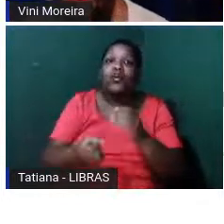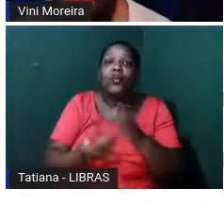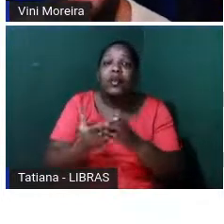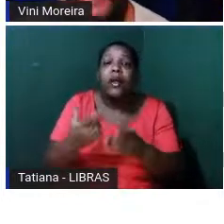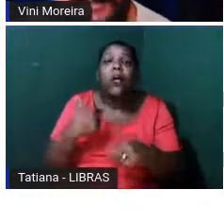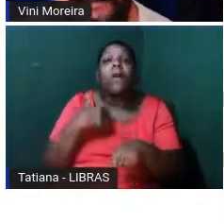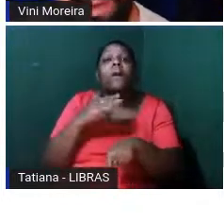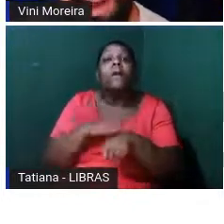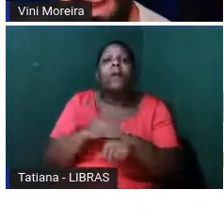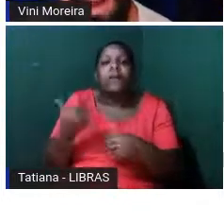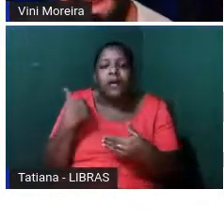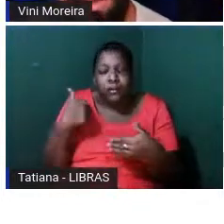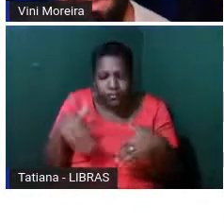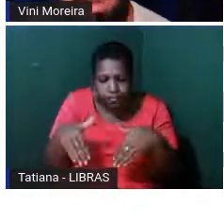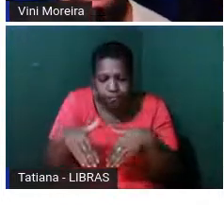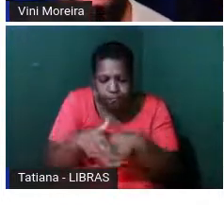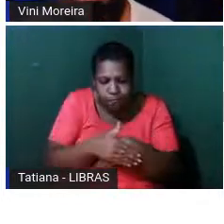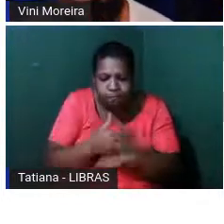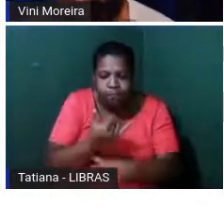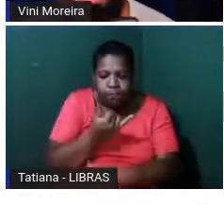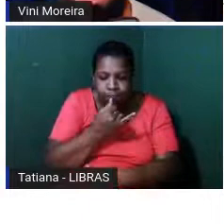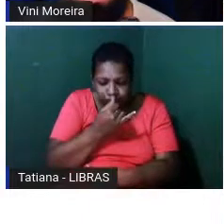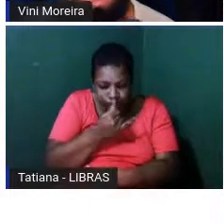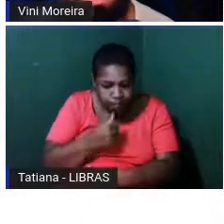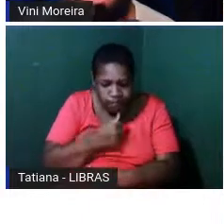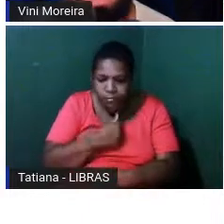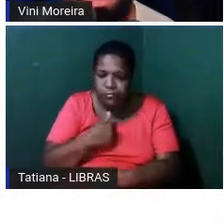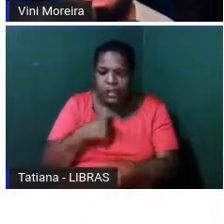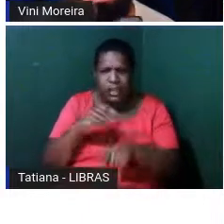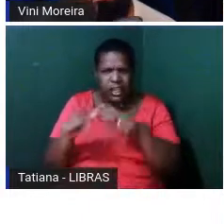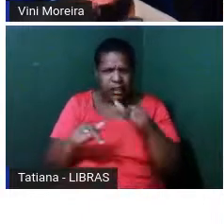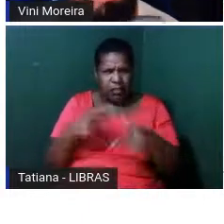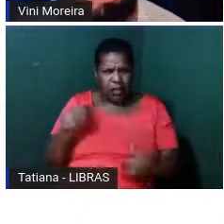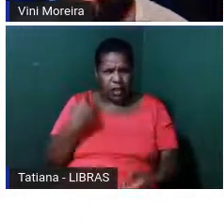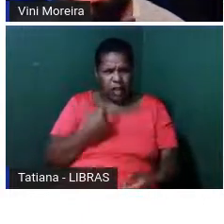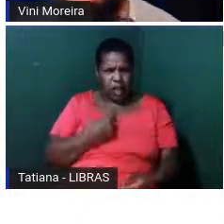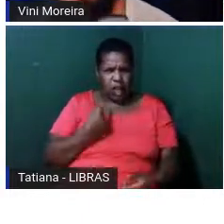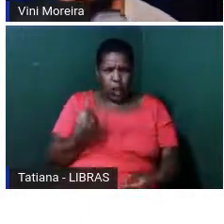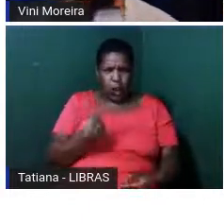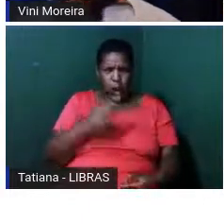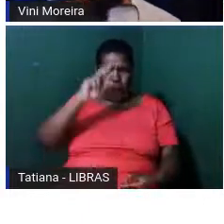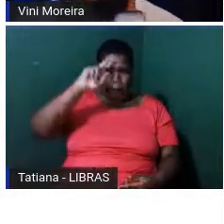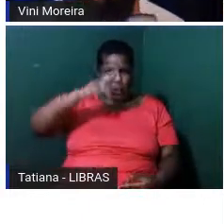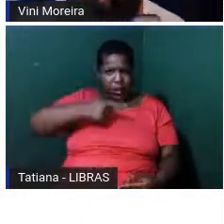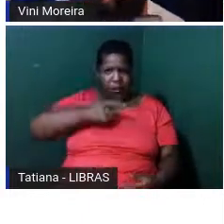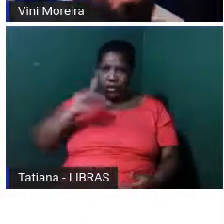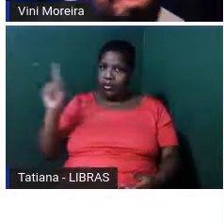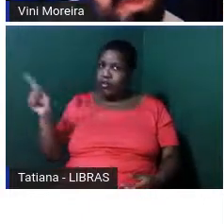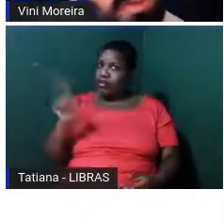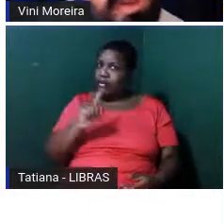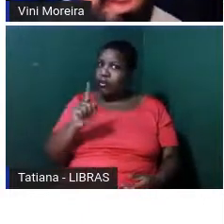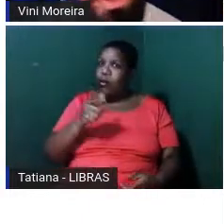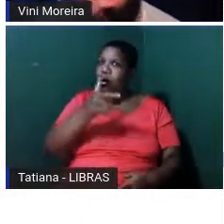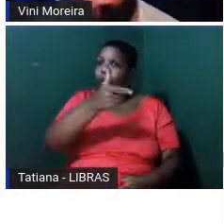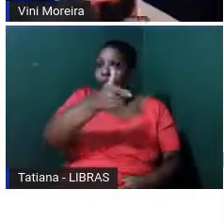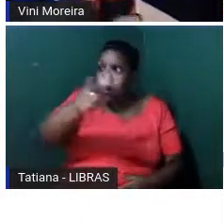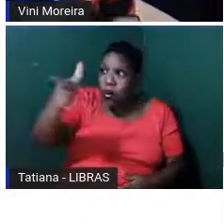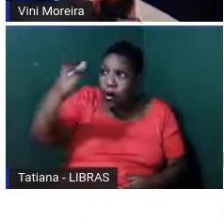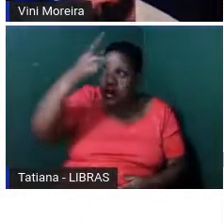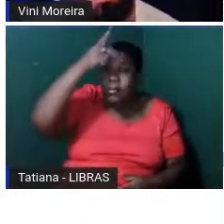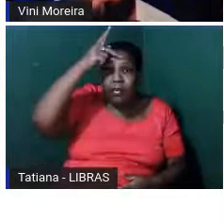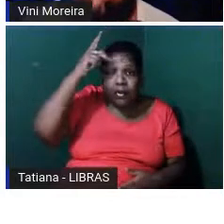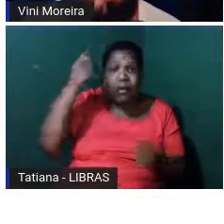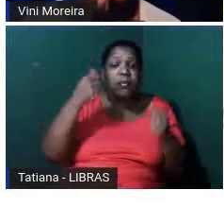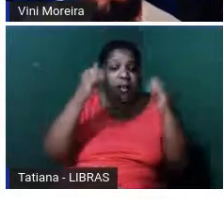de humildade de saber que a gente não tá trabalhando só para gente gente está trabalhando com outras pessoas e a gente